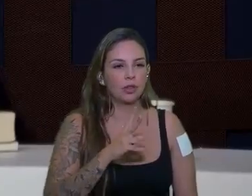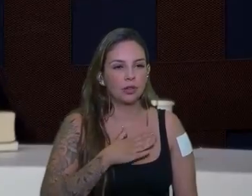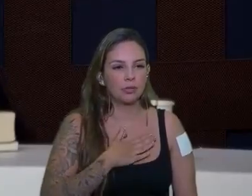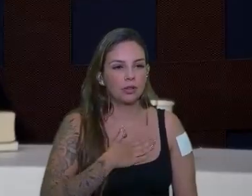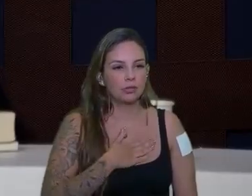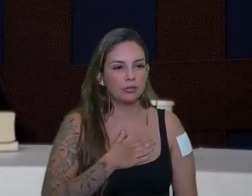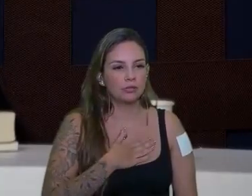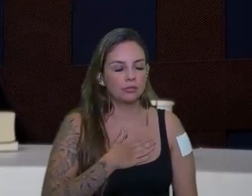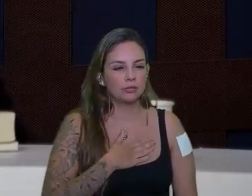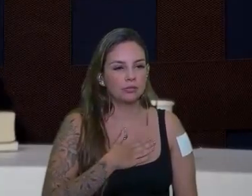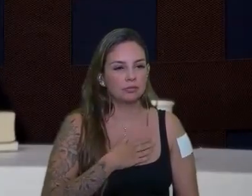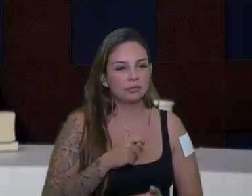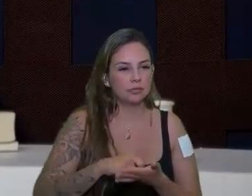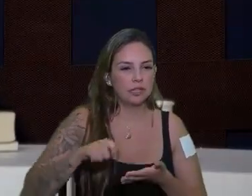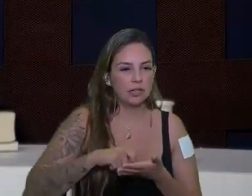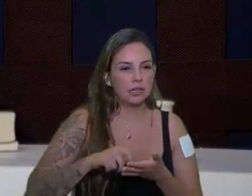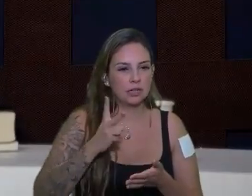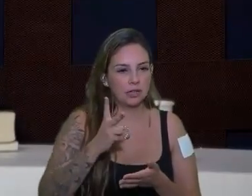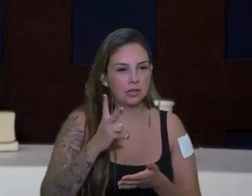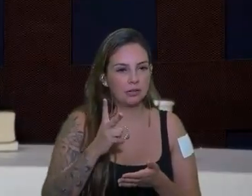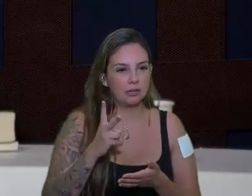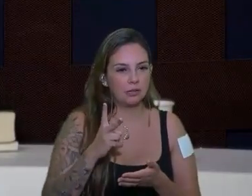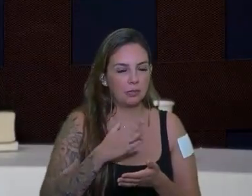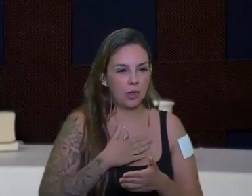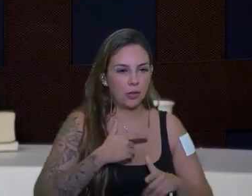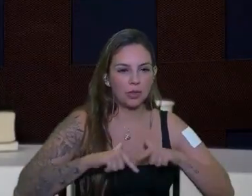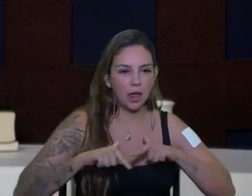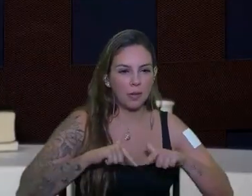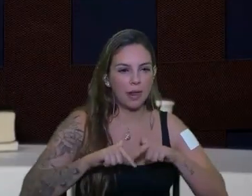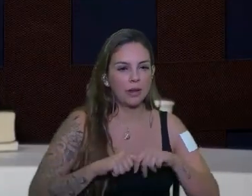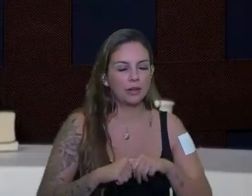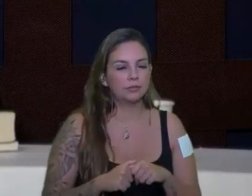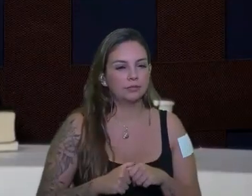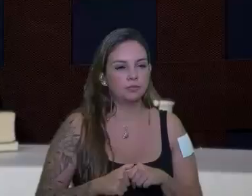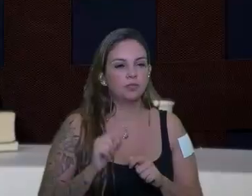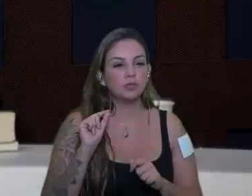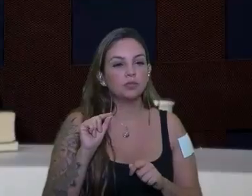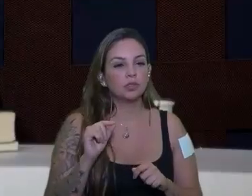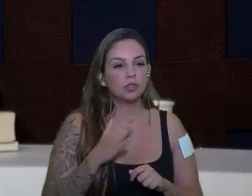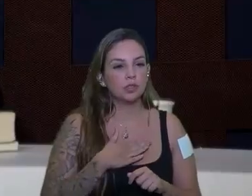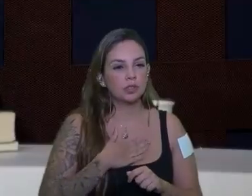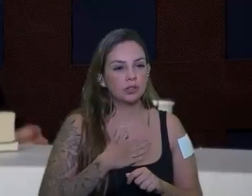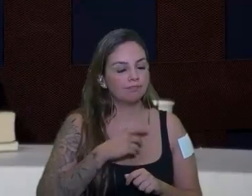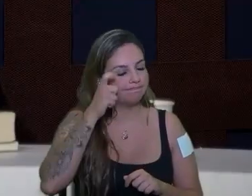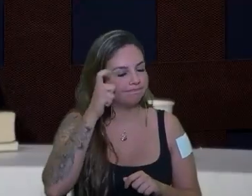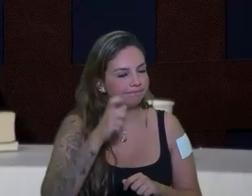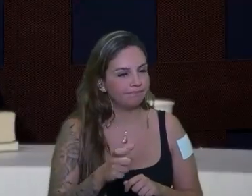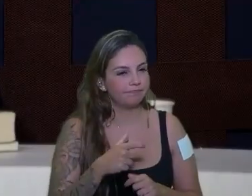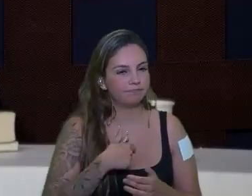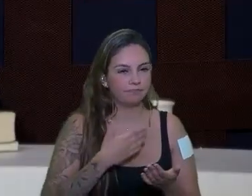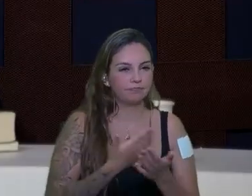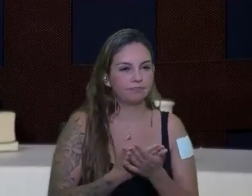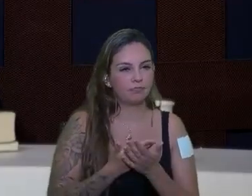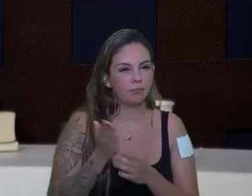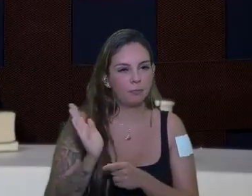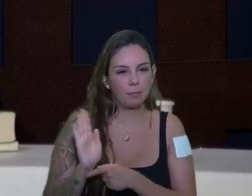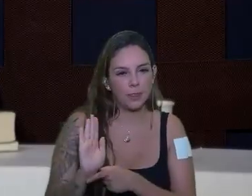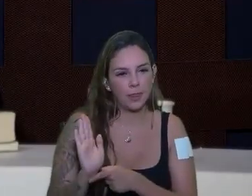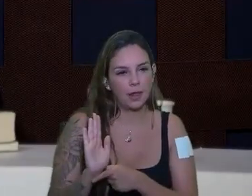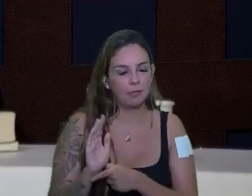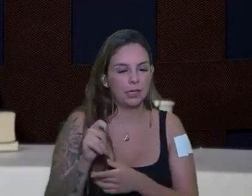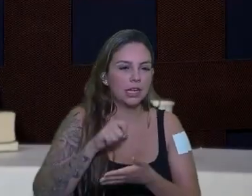sempre... A escrita sempre permeou muito o meu trabalho e o que eu sou interessada. Eu estudo cinema